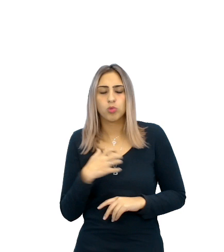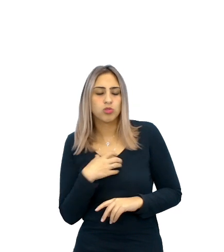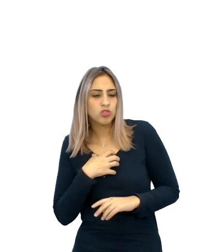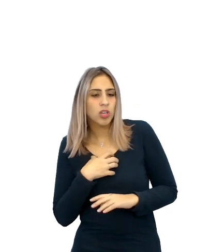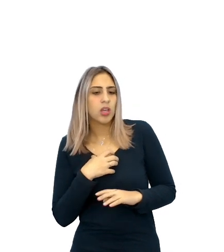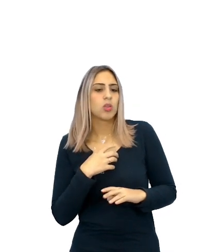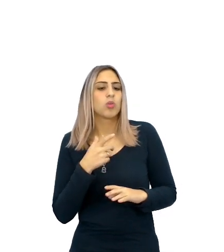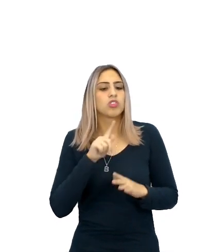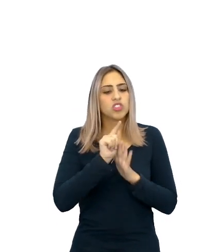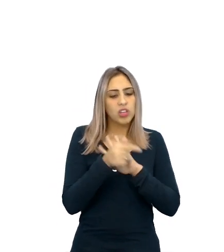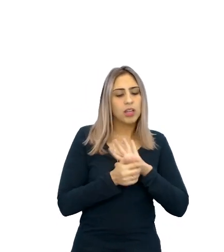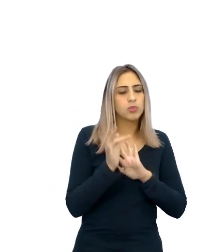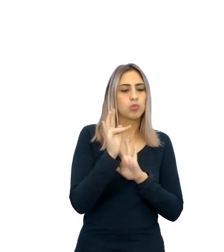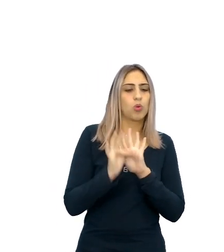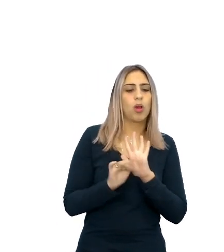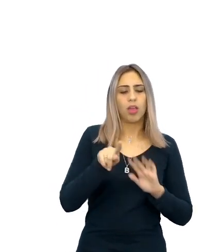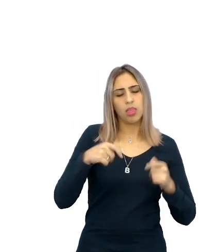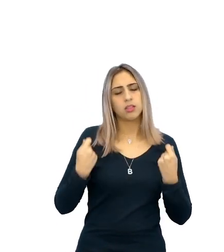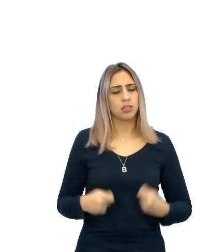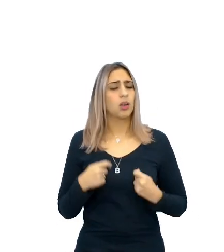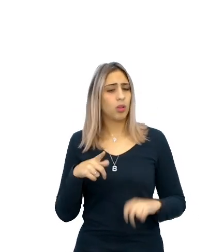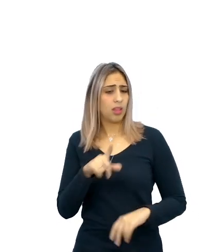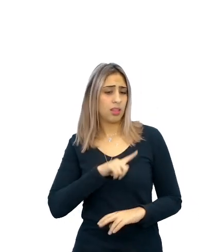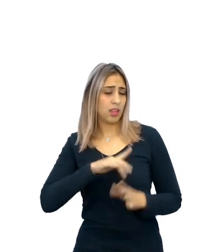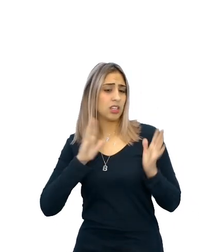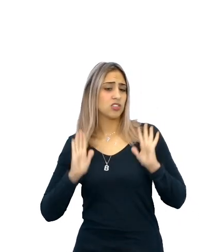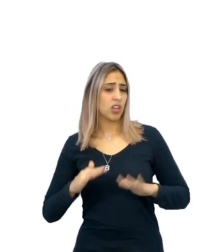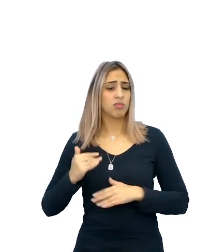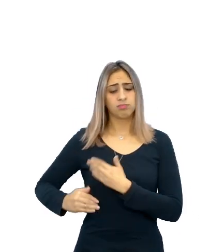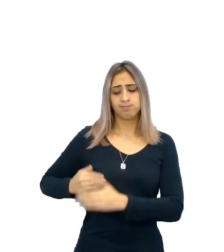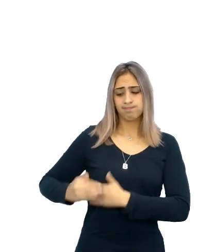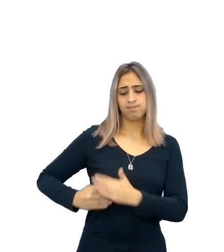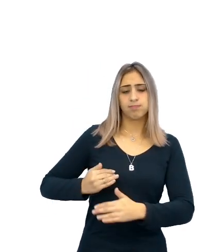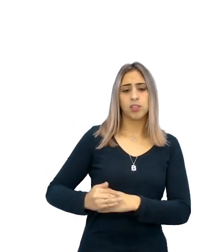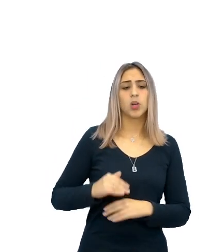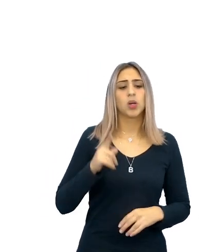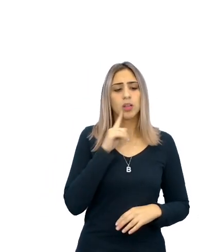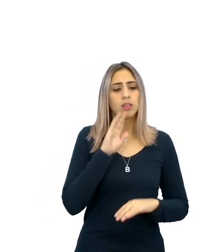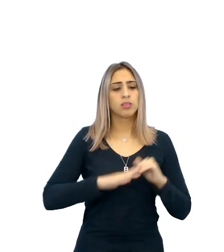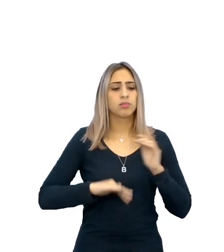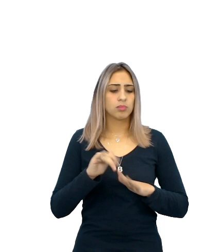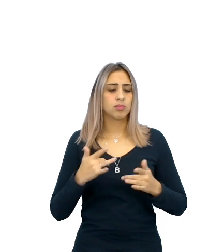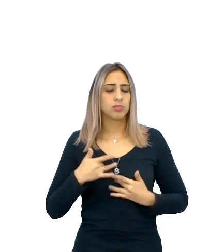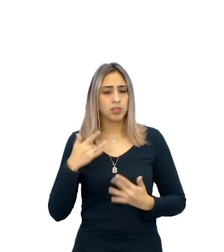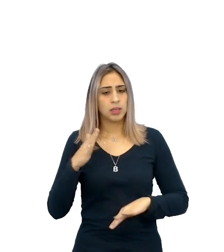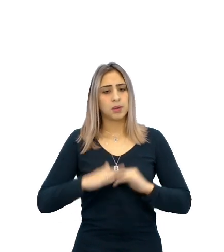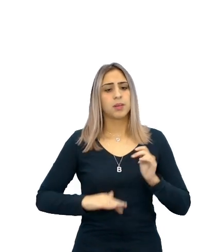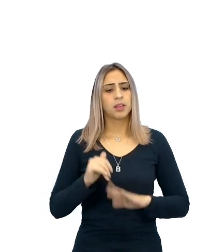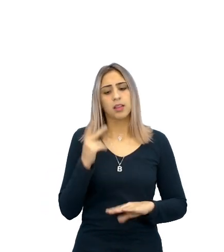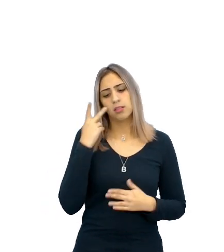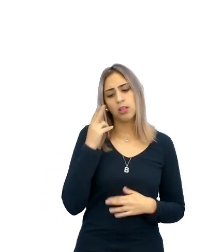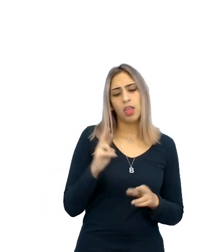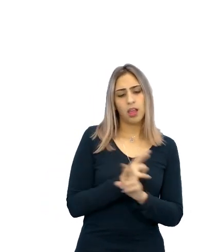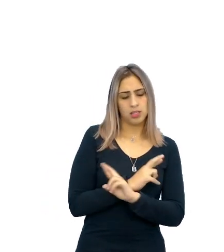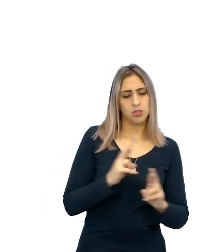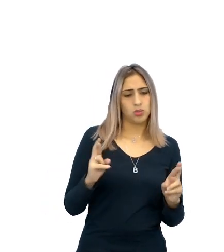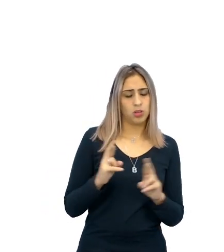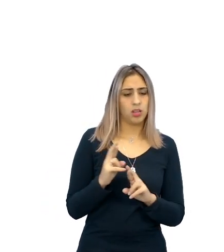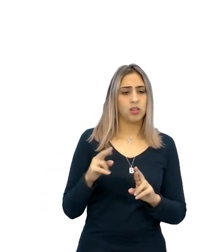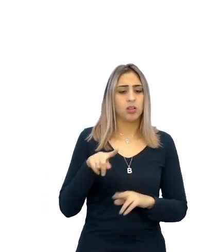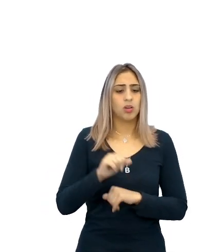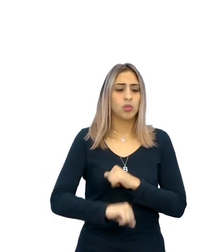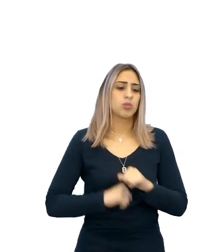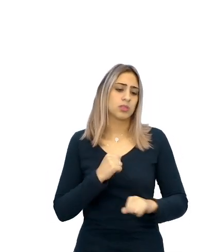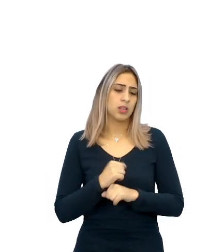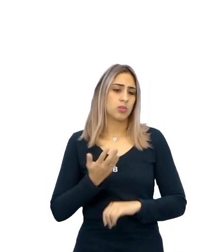gêneros textuais, é necessário que ele tenha já desenvolvido e consolidado habilidades relacionadas aos